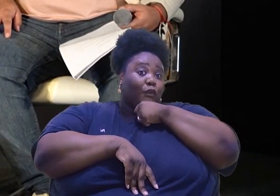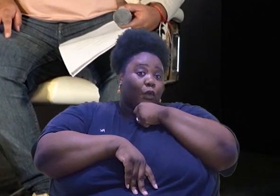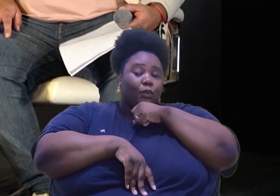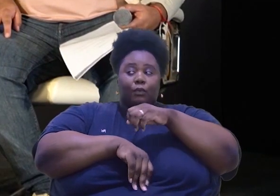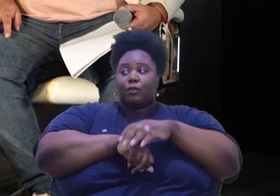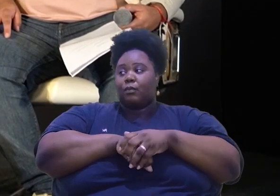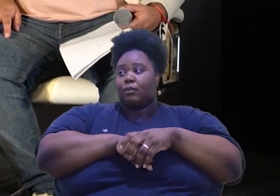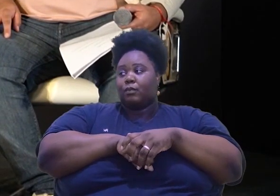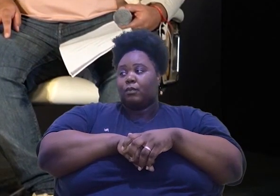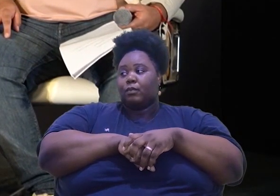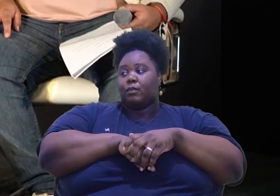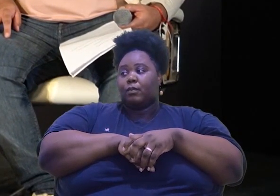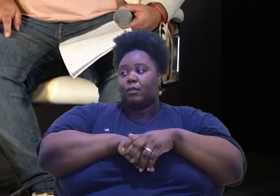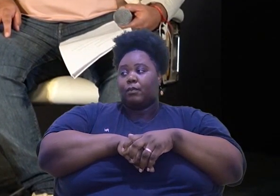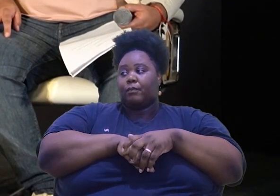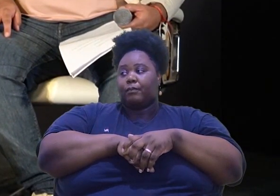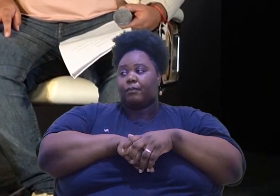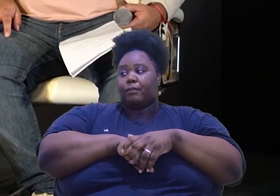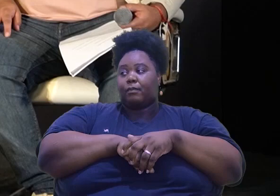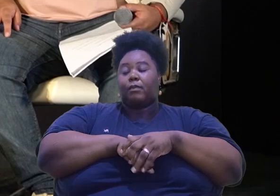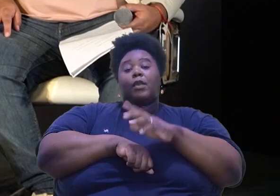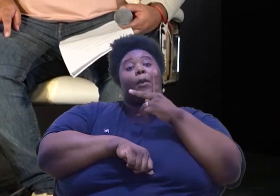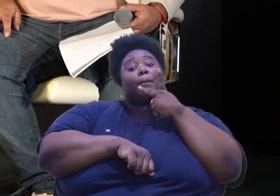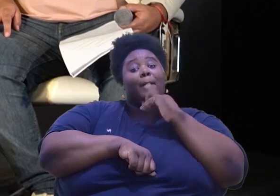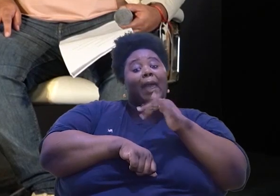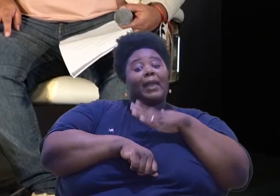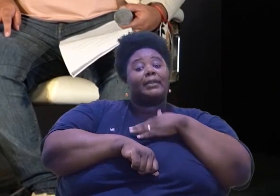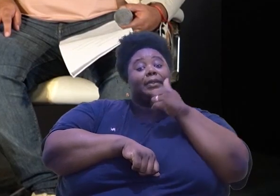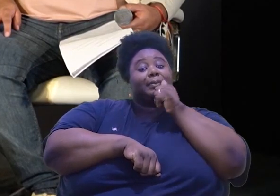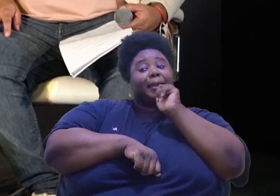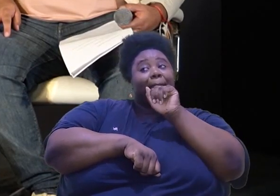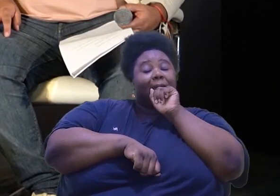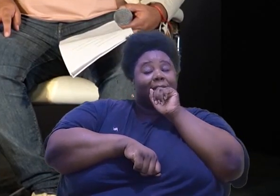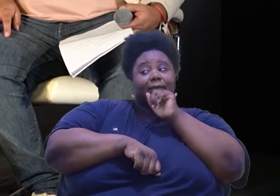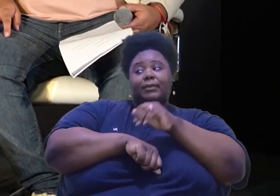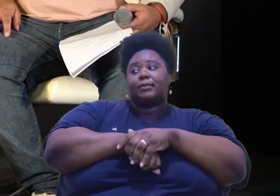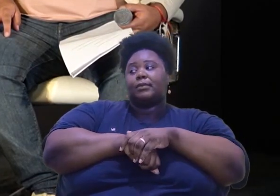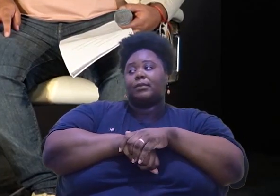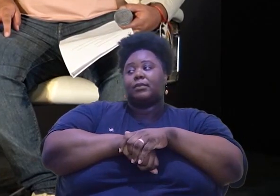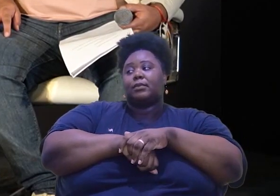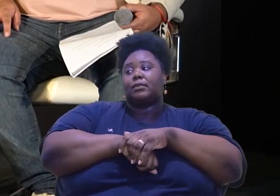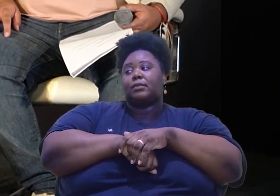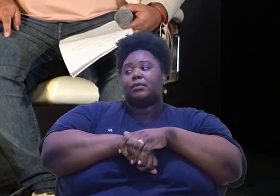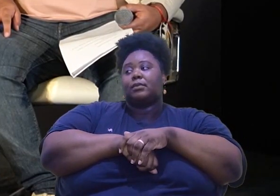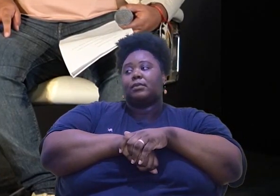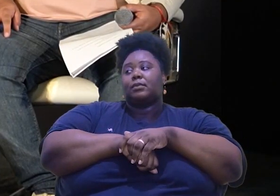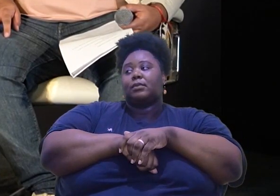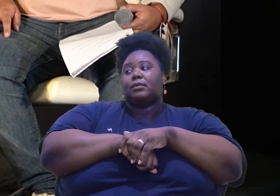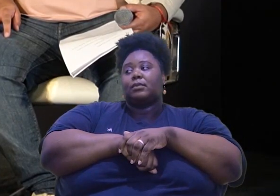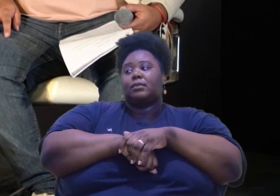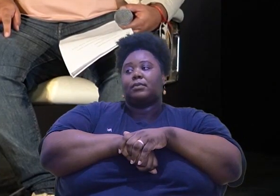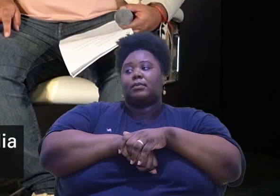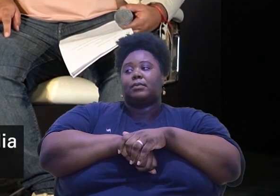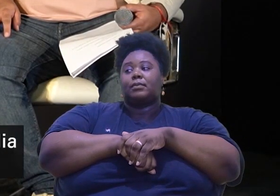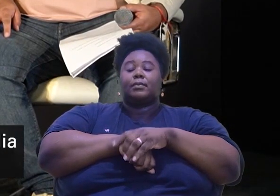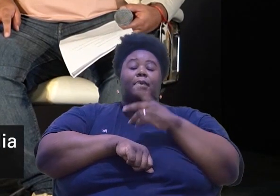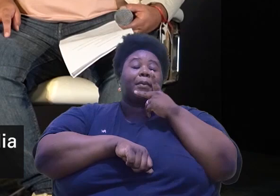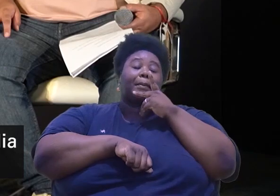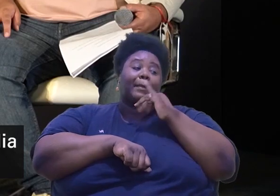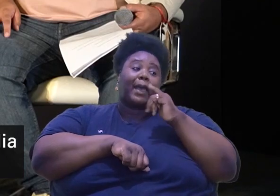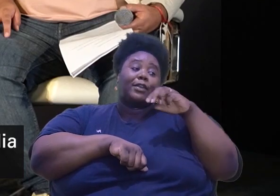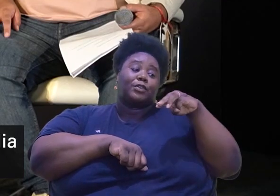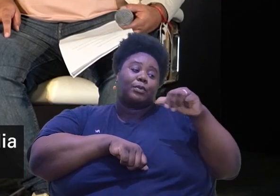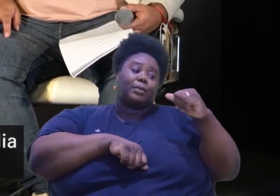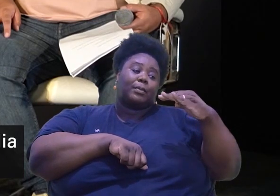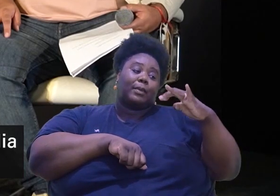pai da minha mãe, né, e do pai de Macaé, que é minha prima, o meu